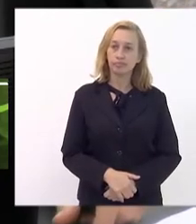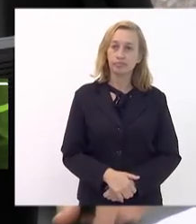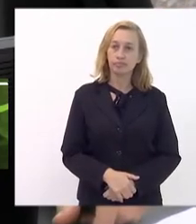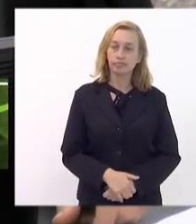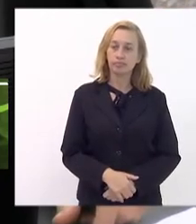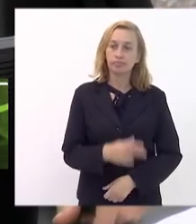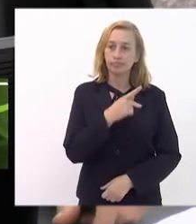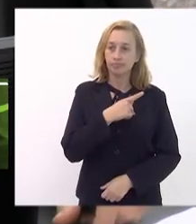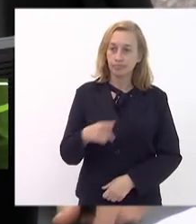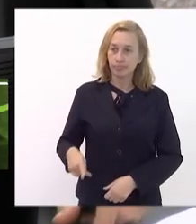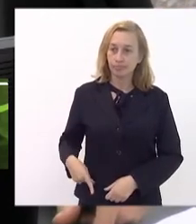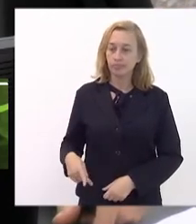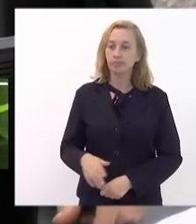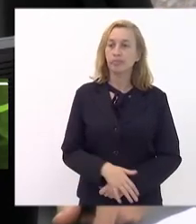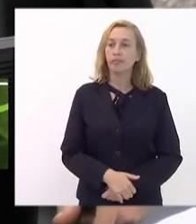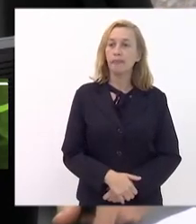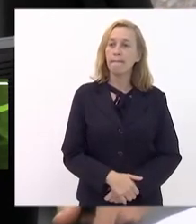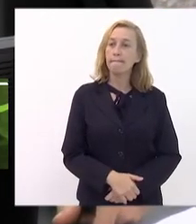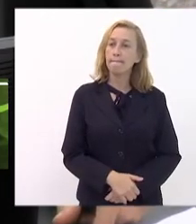Presidente,